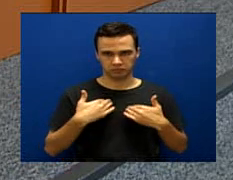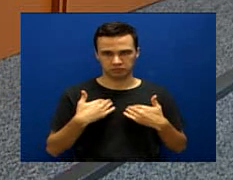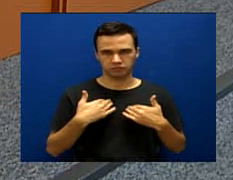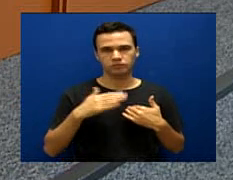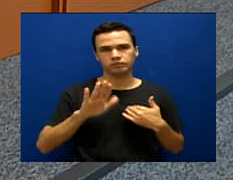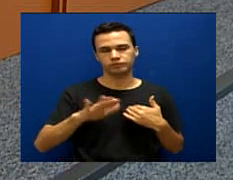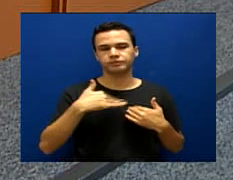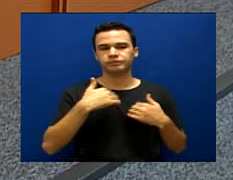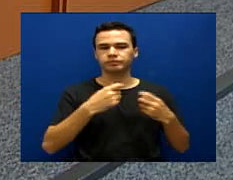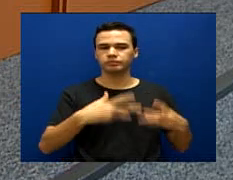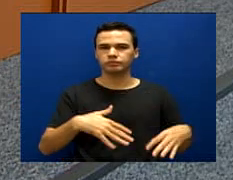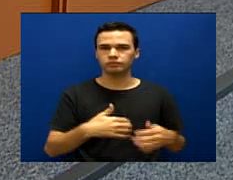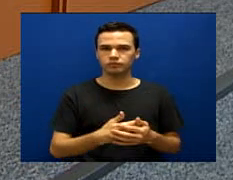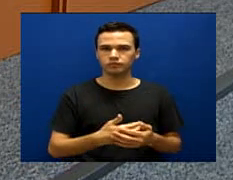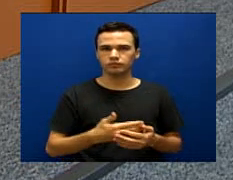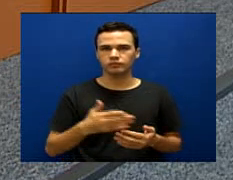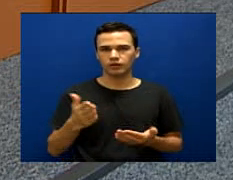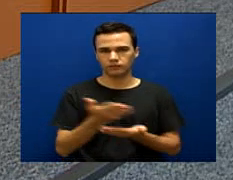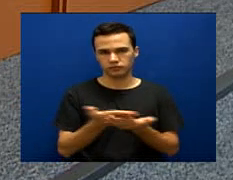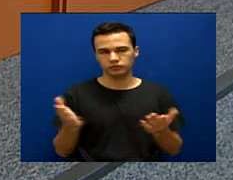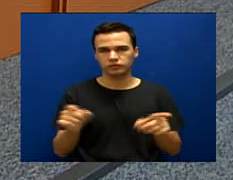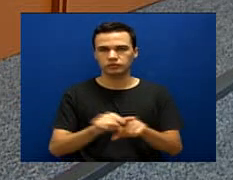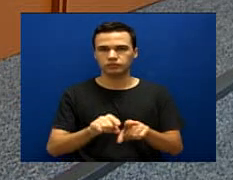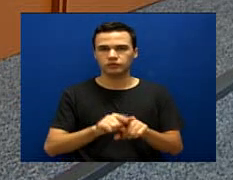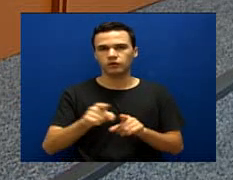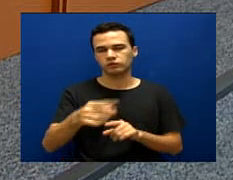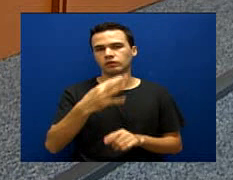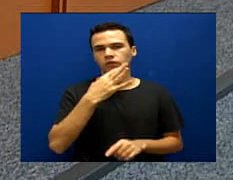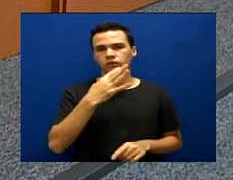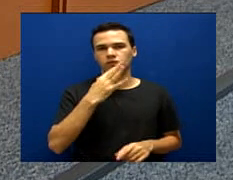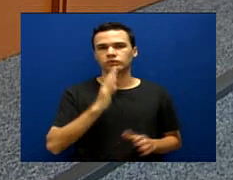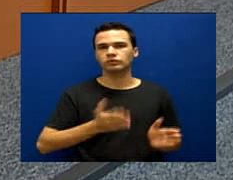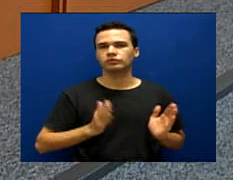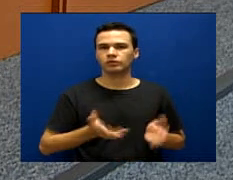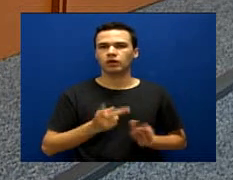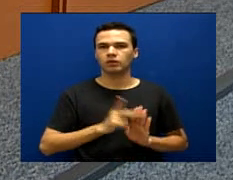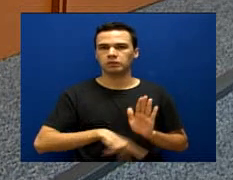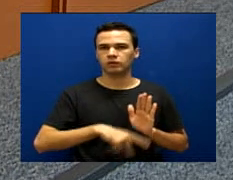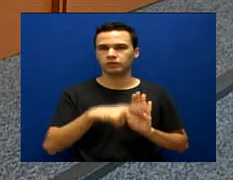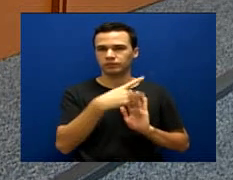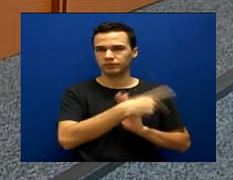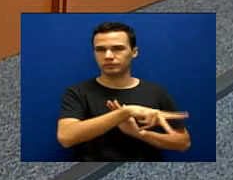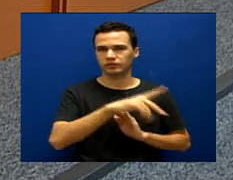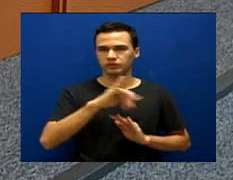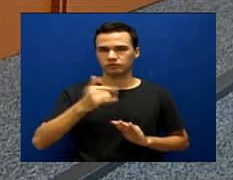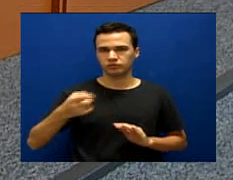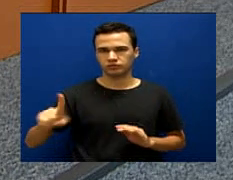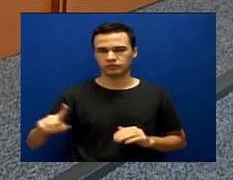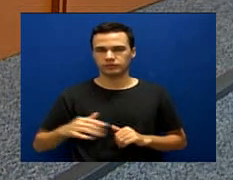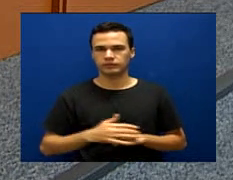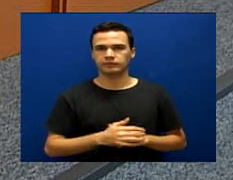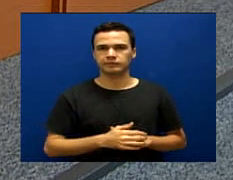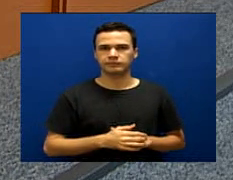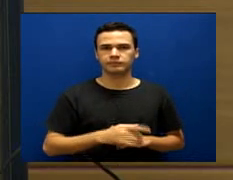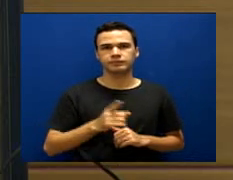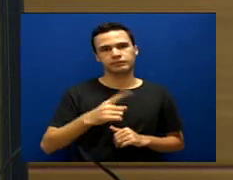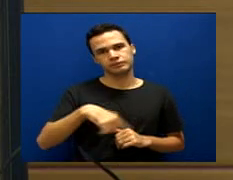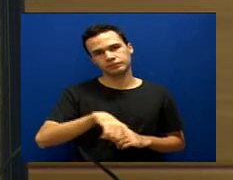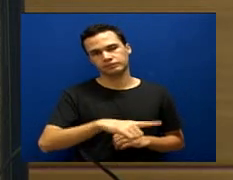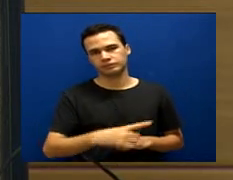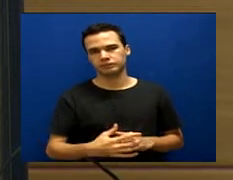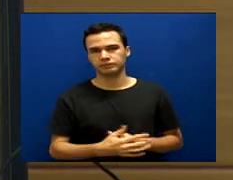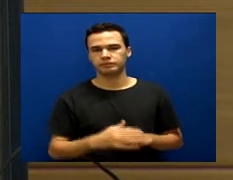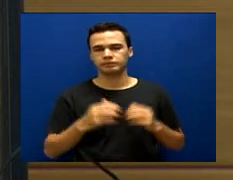João, é o seguinte, aos demais senhores, quem teve conhecimento ao projeto de lei do João, cá entre